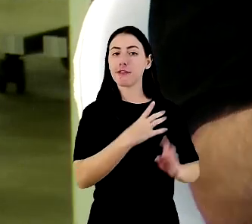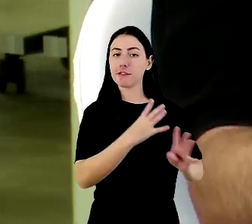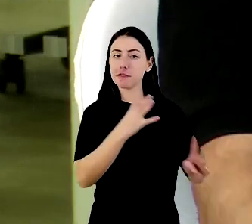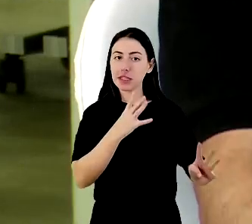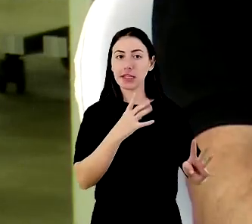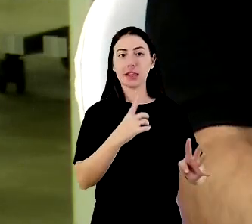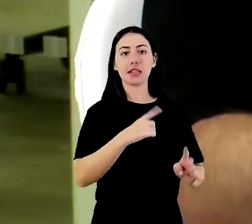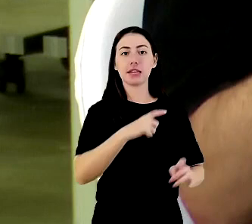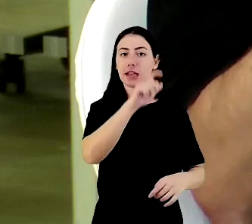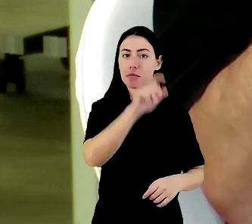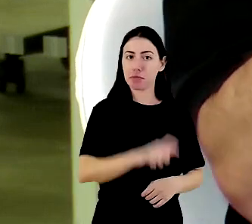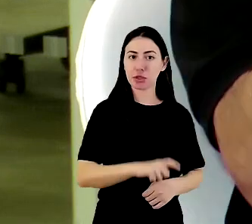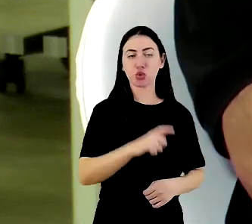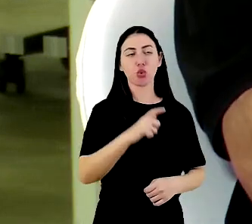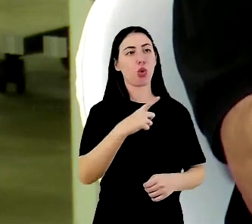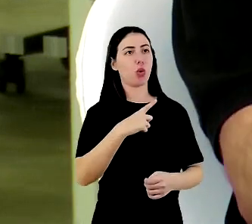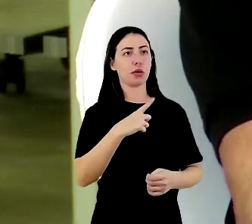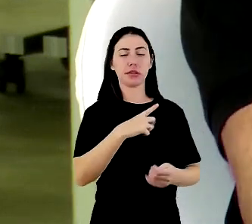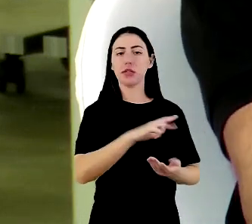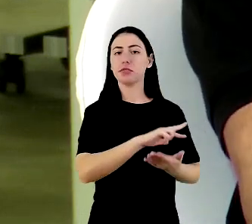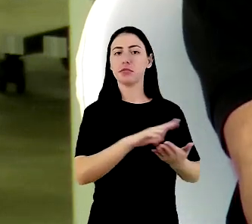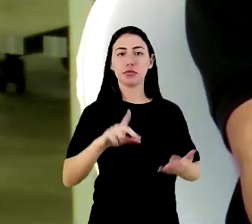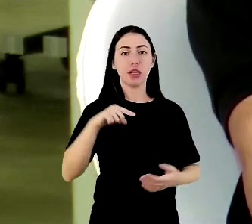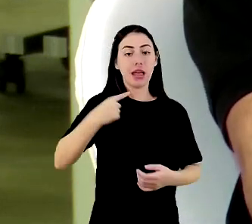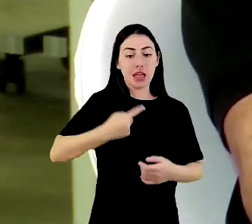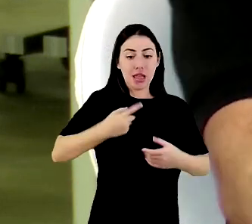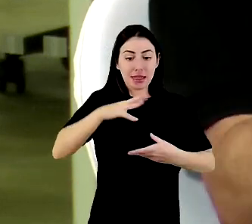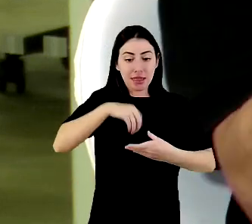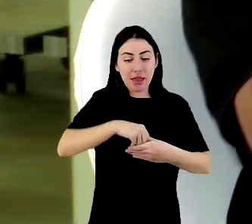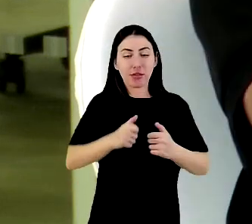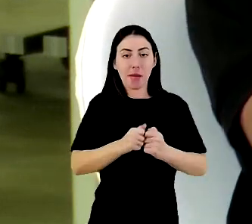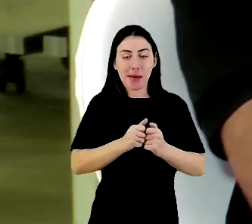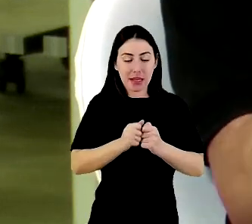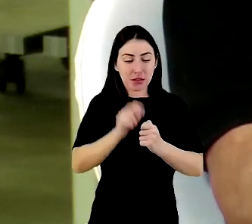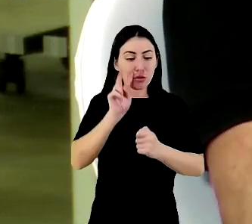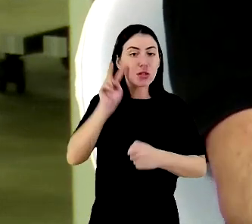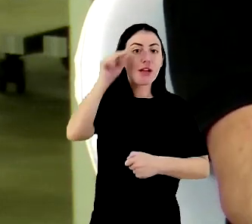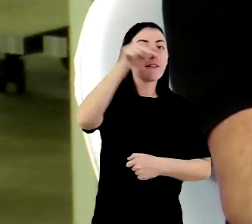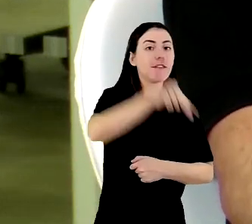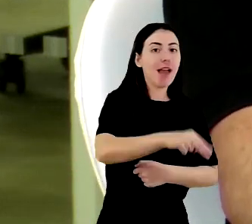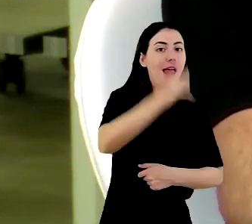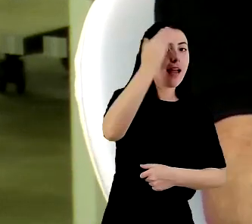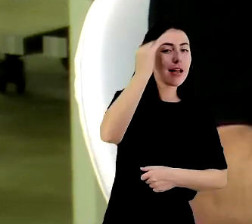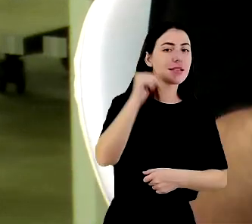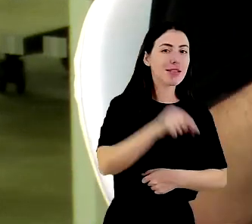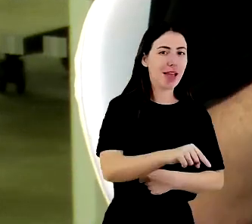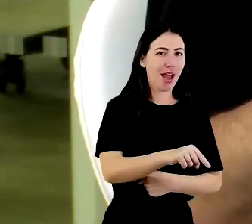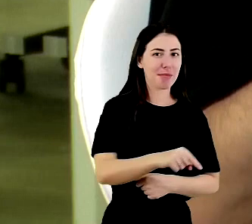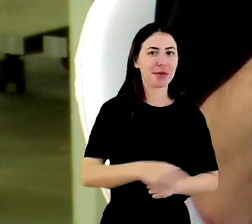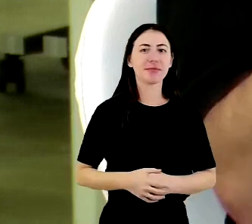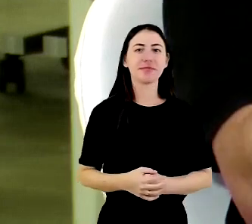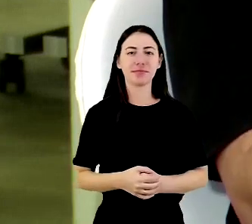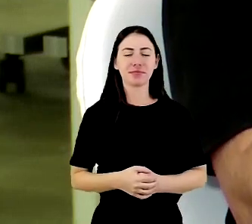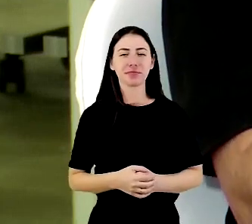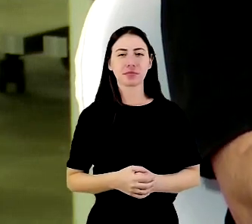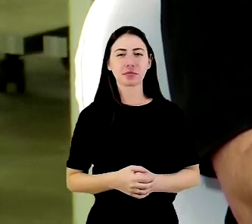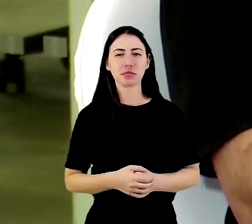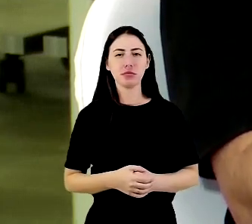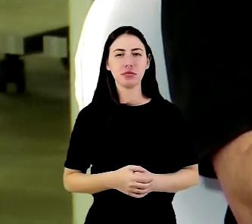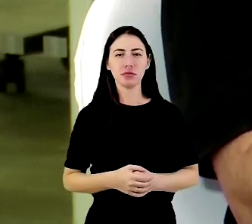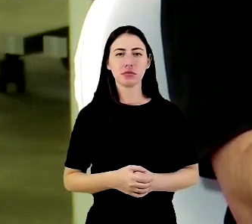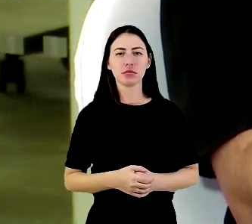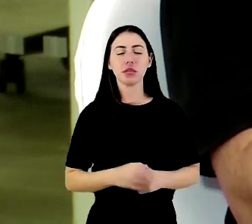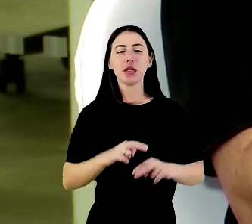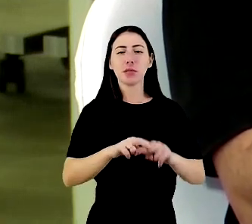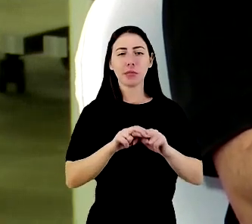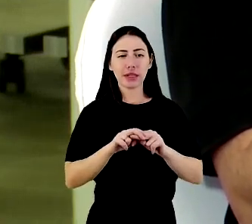completar a viagem. Imagina que você não consiga, por alguma razão, conectar. Sabendo que isso é uma dor do